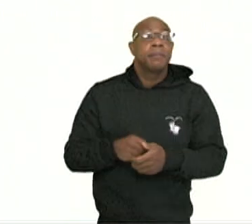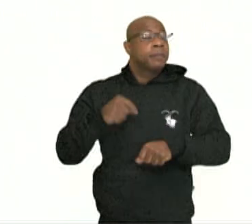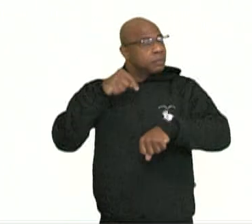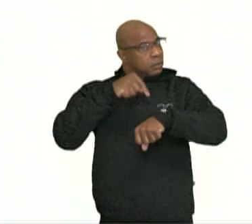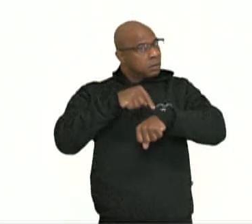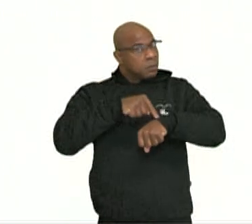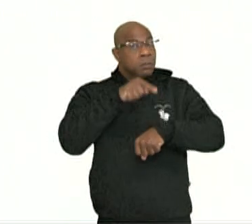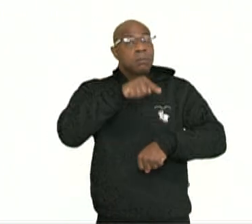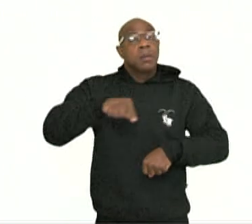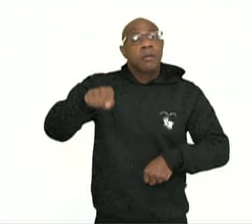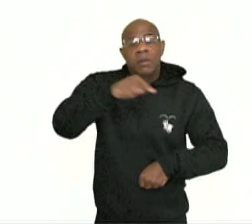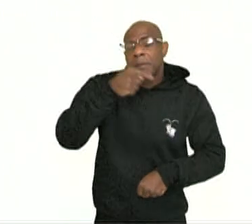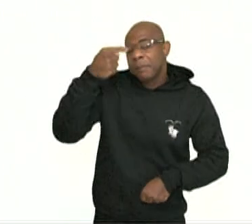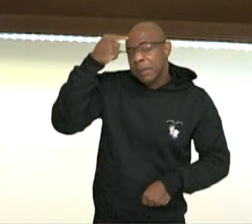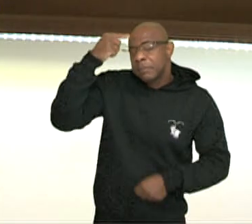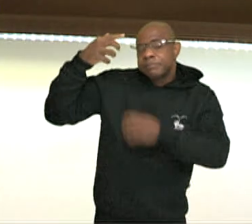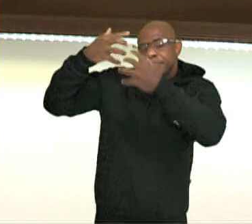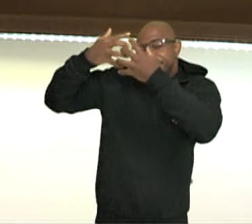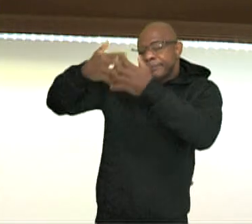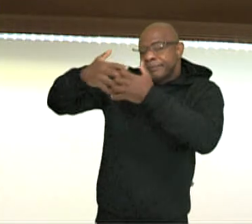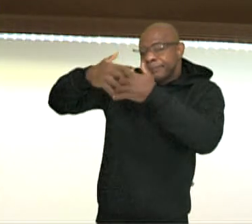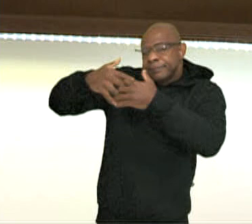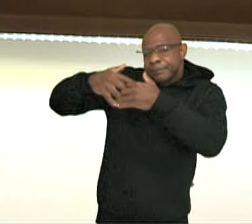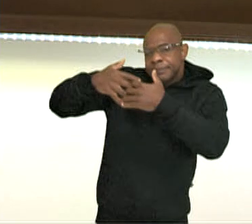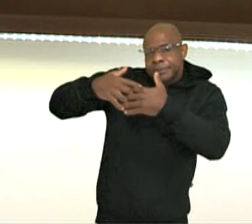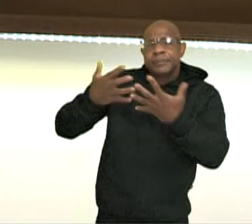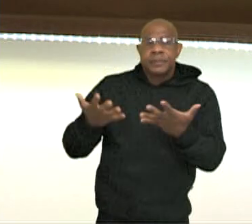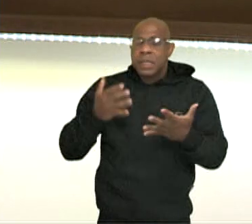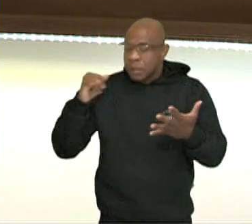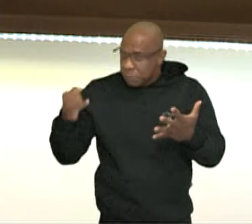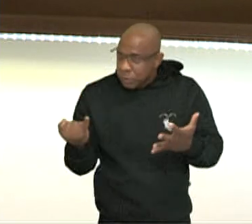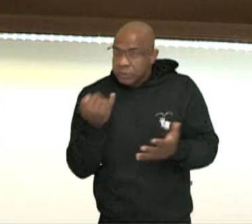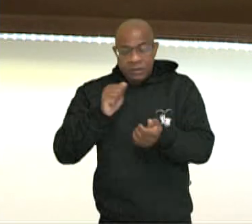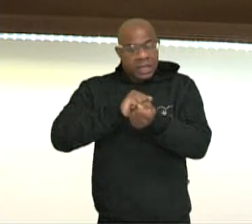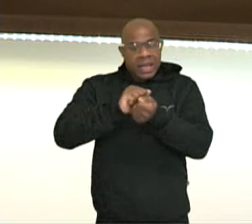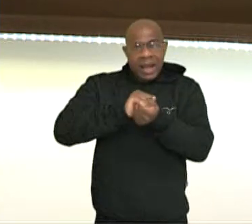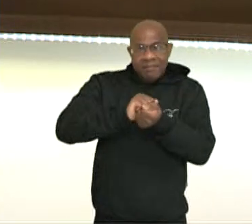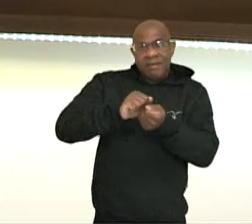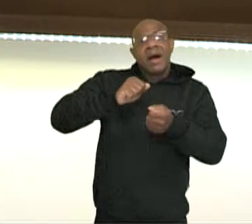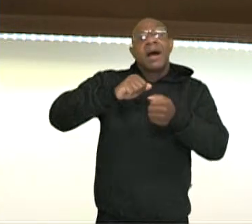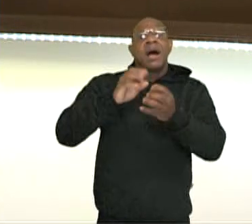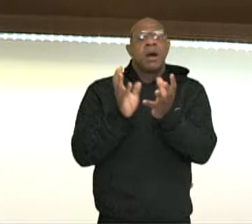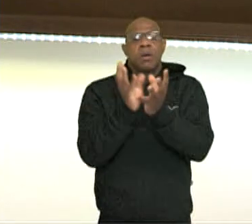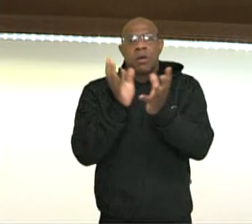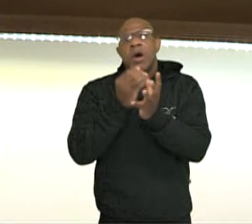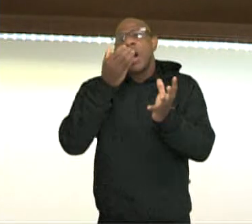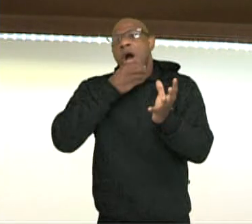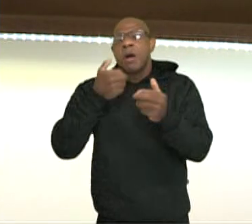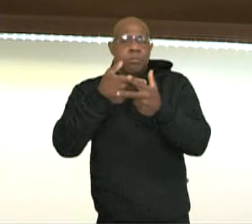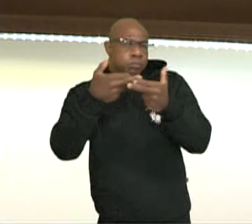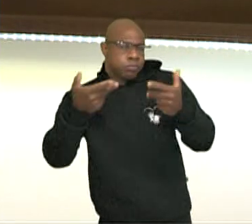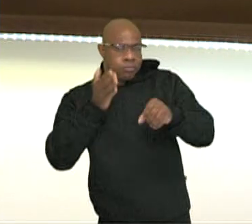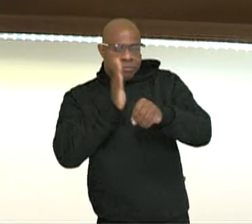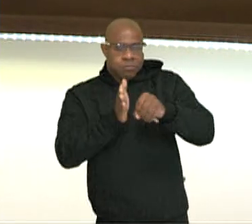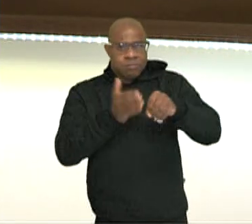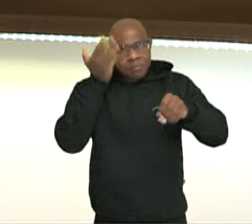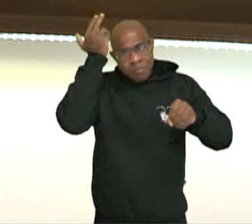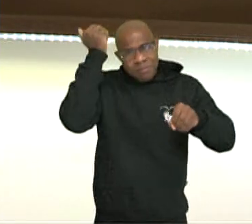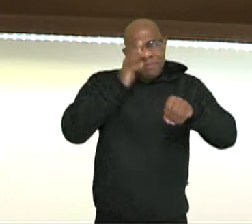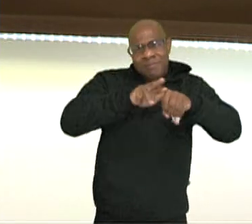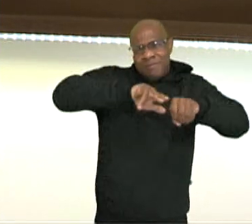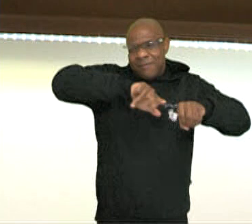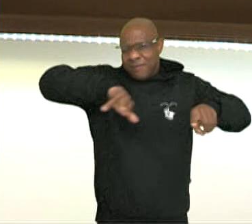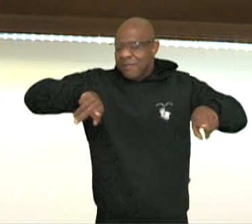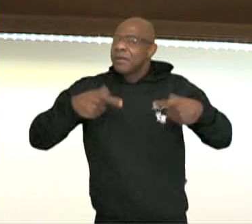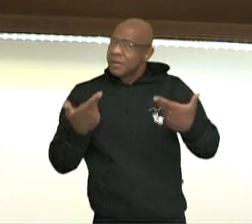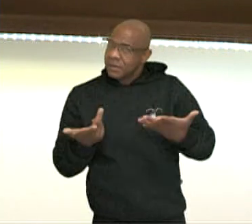para você pensar nessa questão, nessa importância de lavar verduras e frutas, legumes antes de serem consumidos.